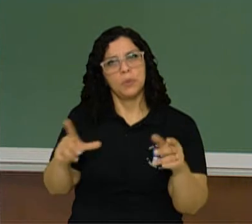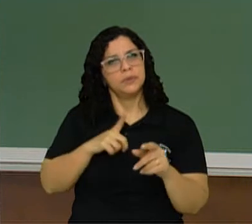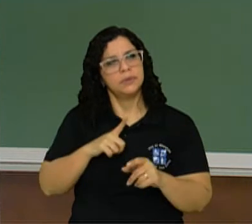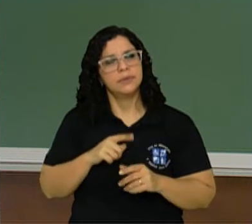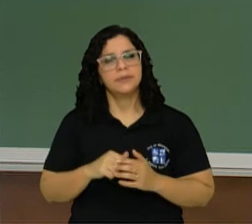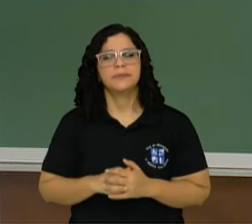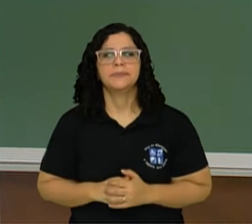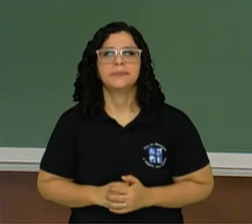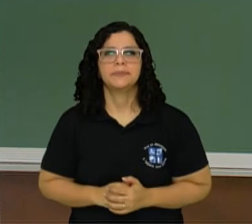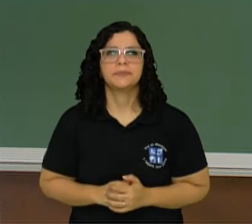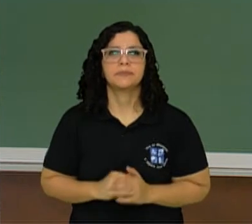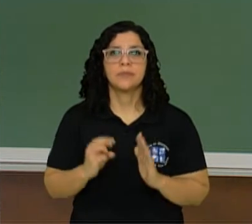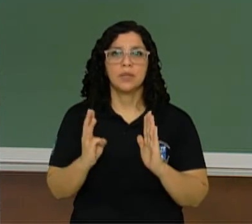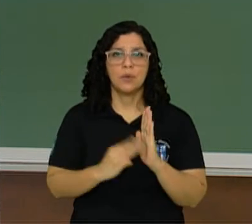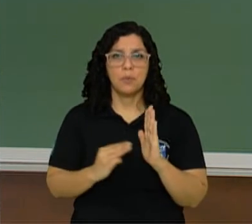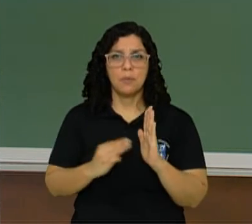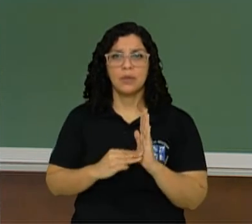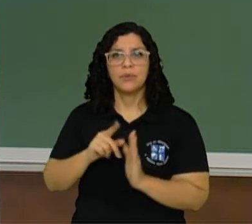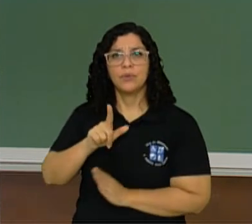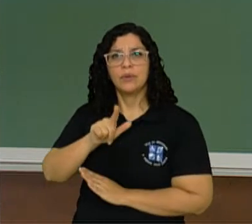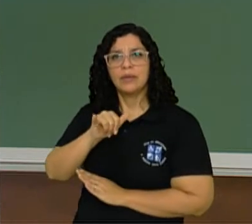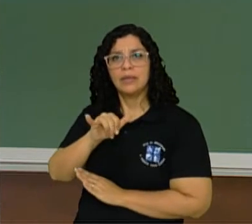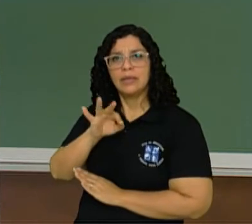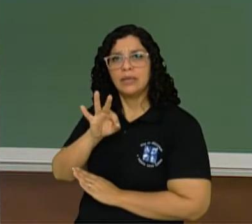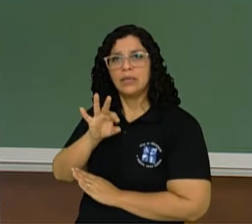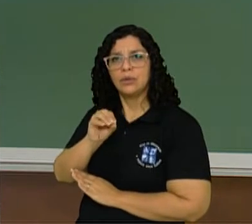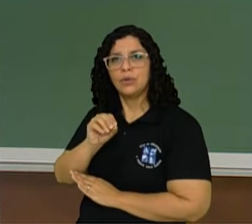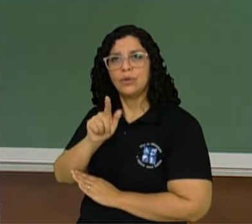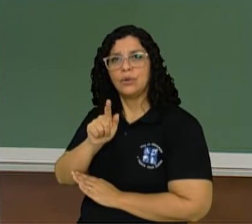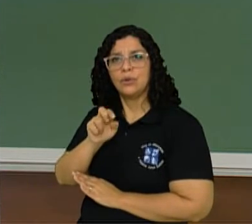gravuras nesse método de litografia.